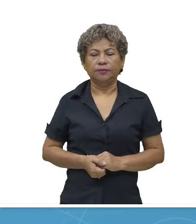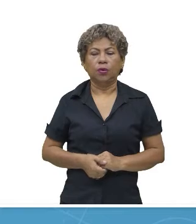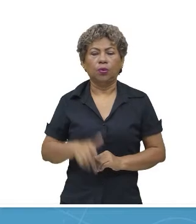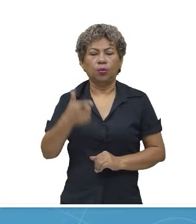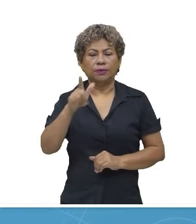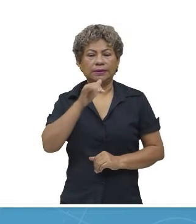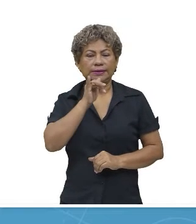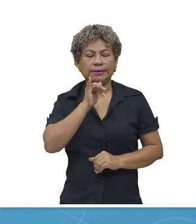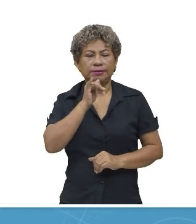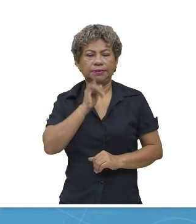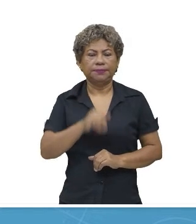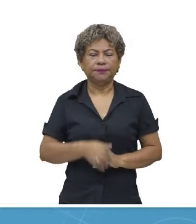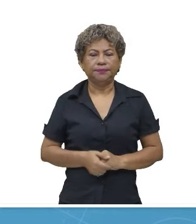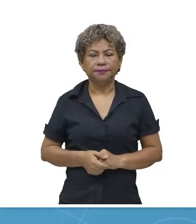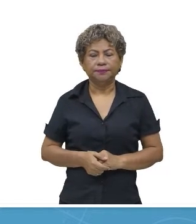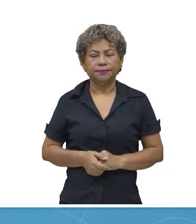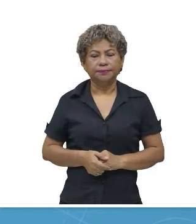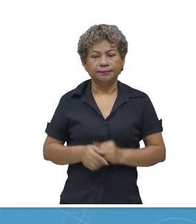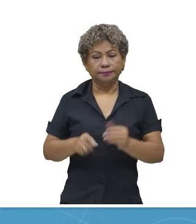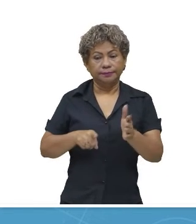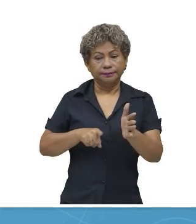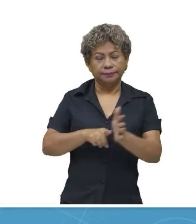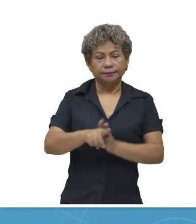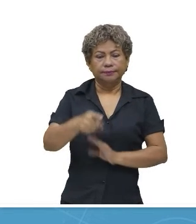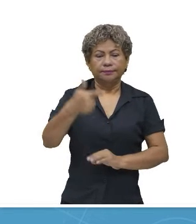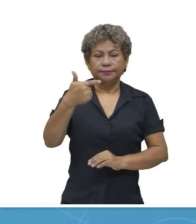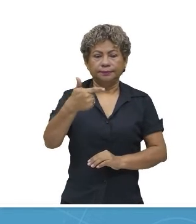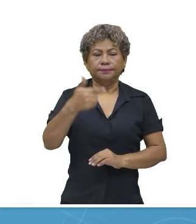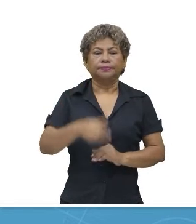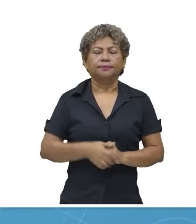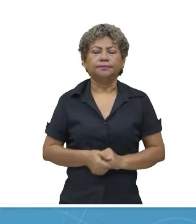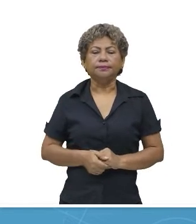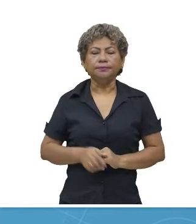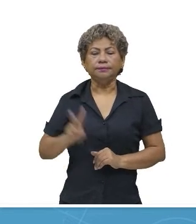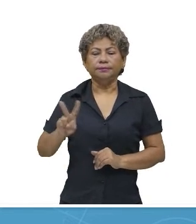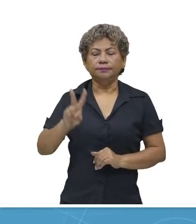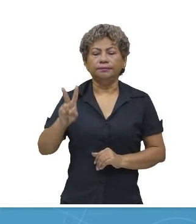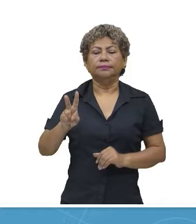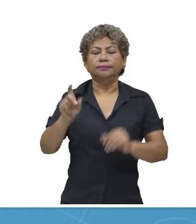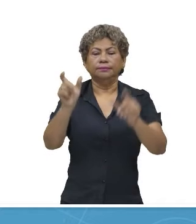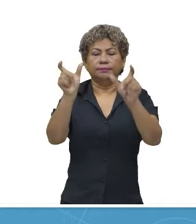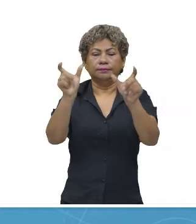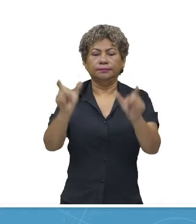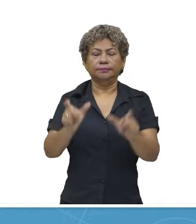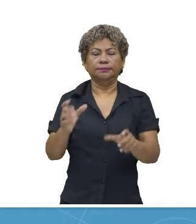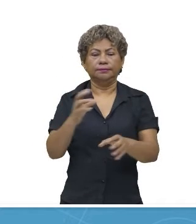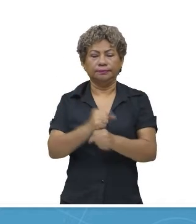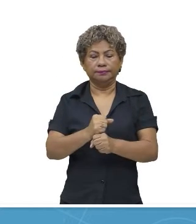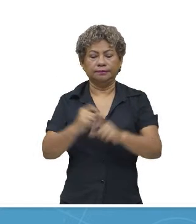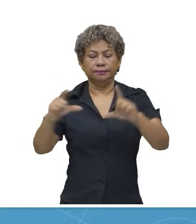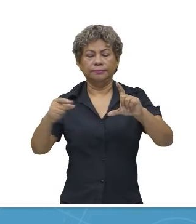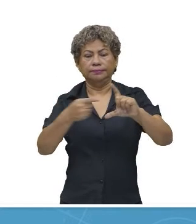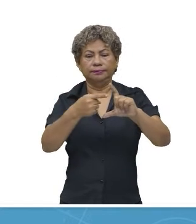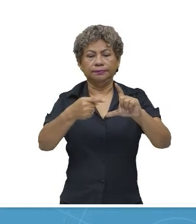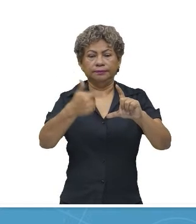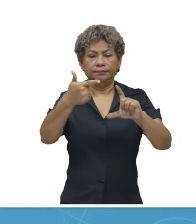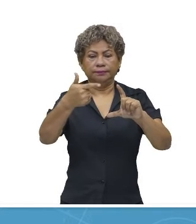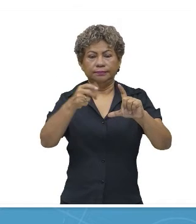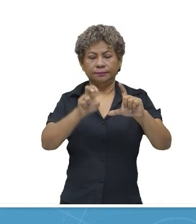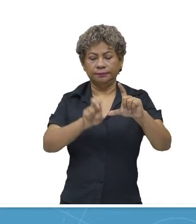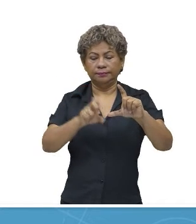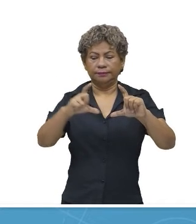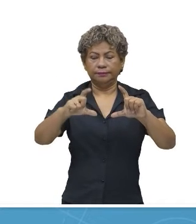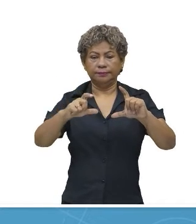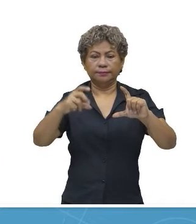exemplo. Temos aqui a nossa segunda questão. O valor da expressão menos 2 sobre 5